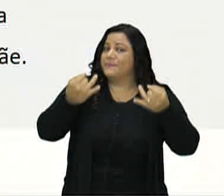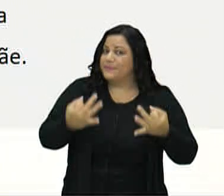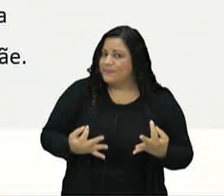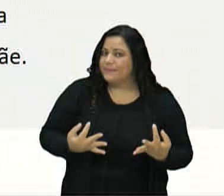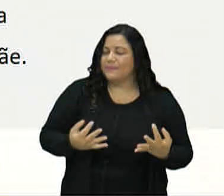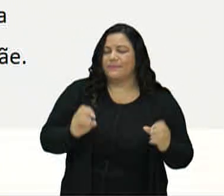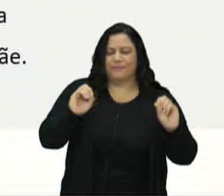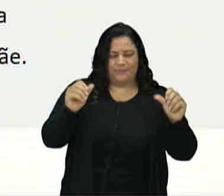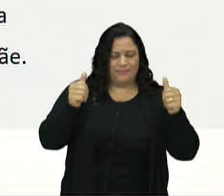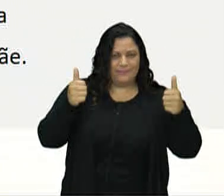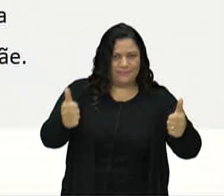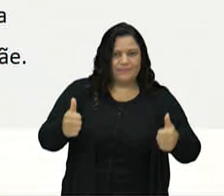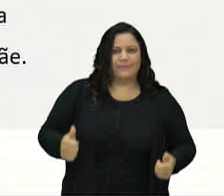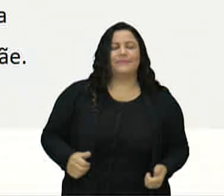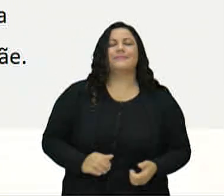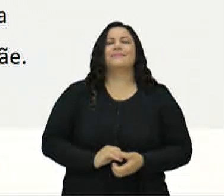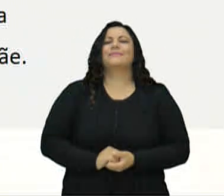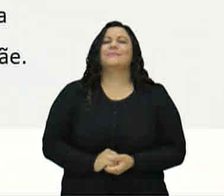aí e eu já retorno.